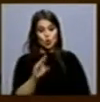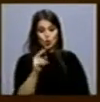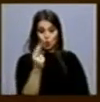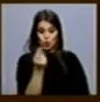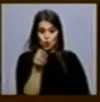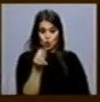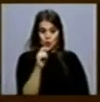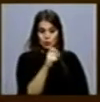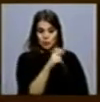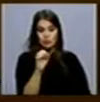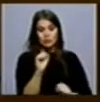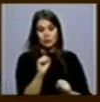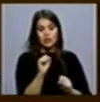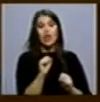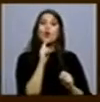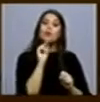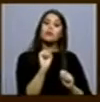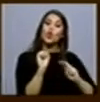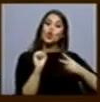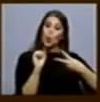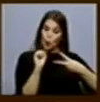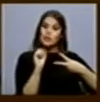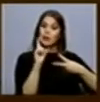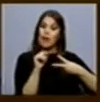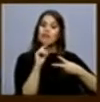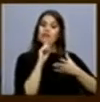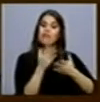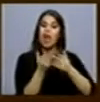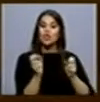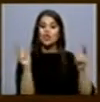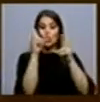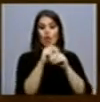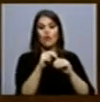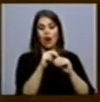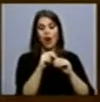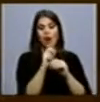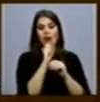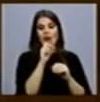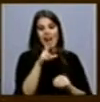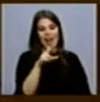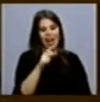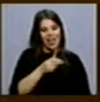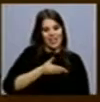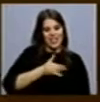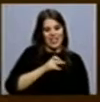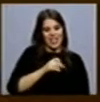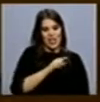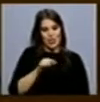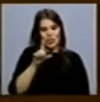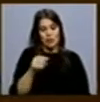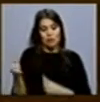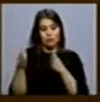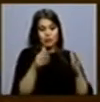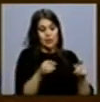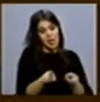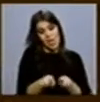Europa, e portanto essa é a contribuição destas luas também para uma nova cintura de radiações em Júpiter. E de Júpiter passamos para o